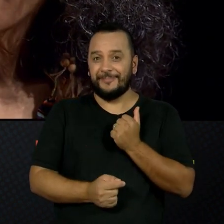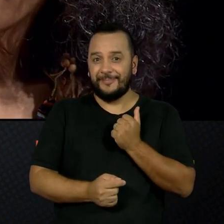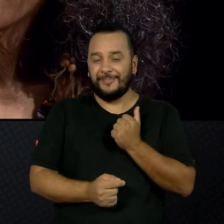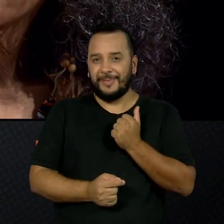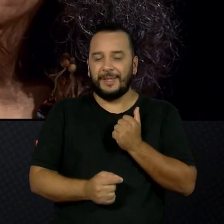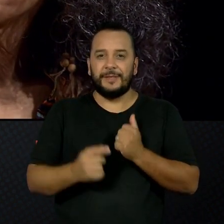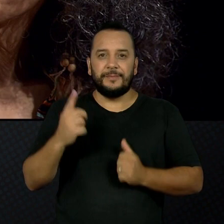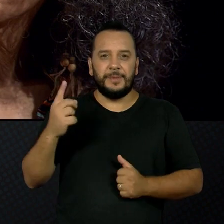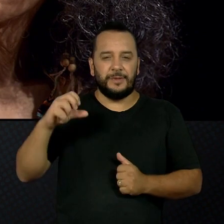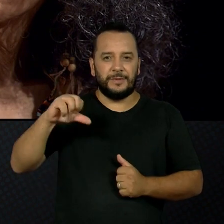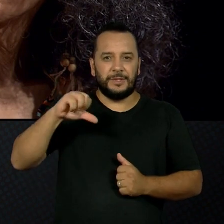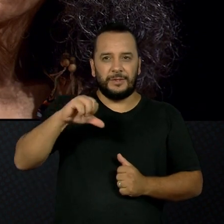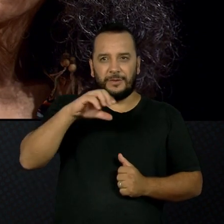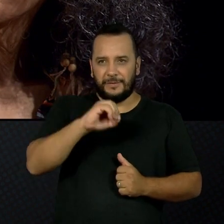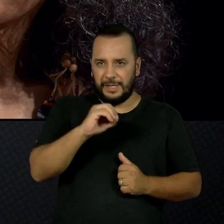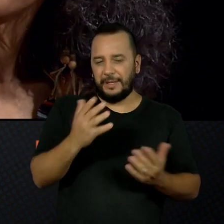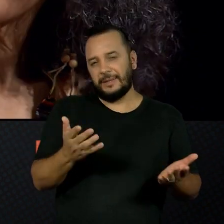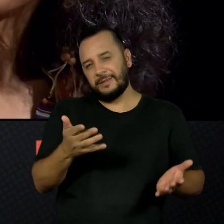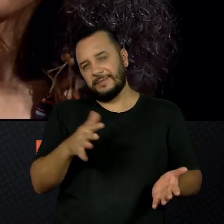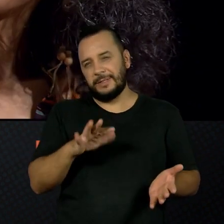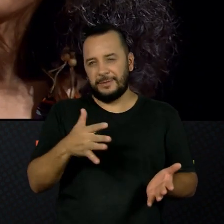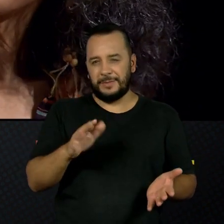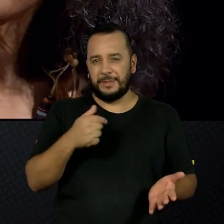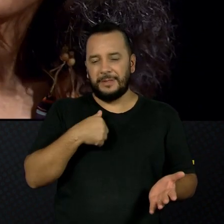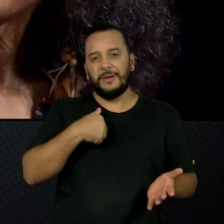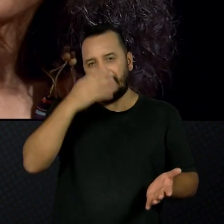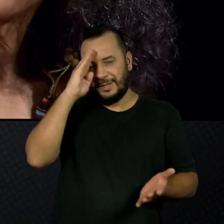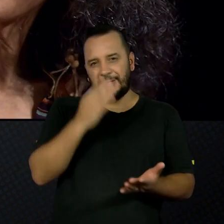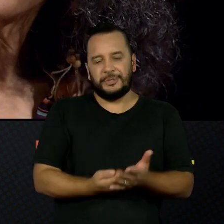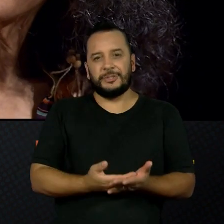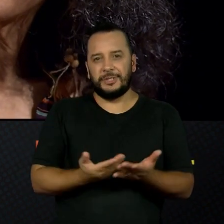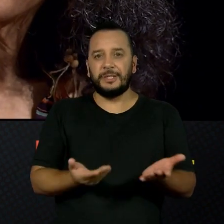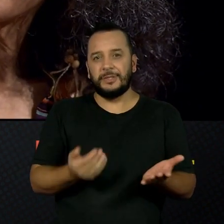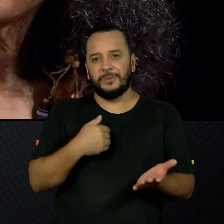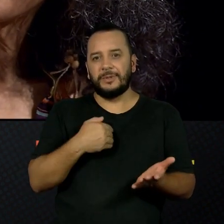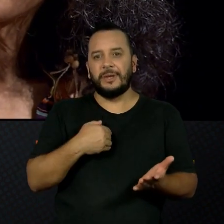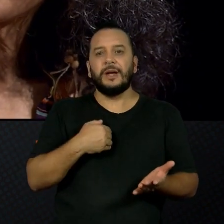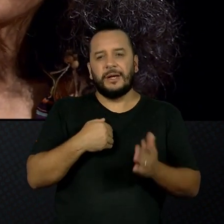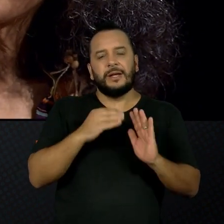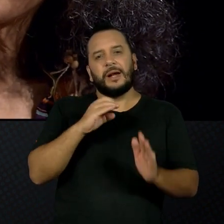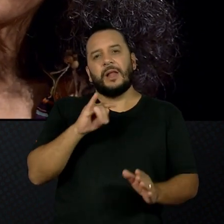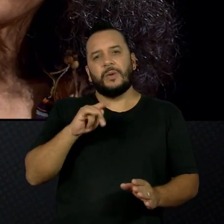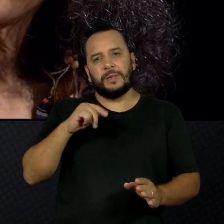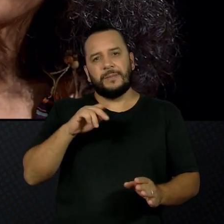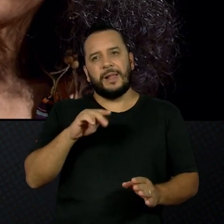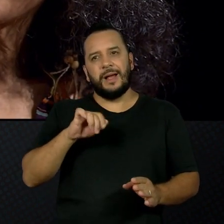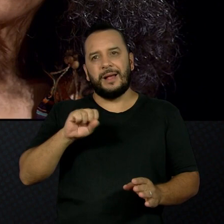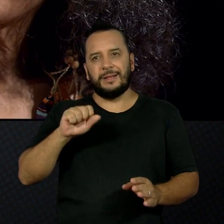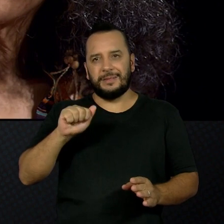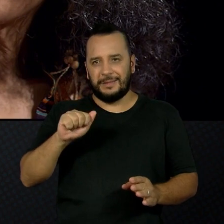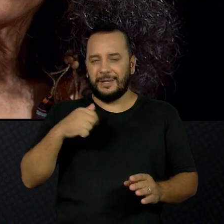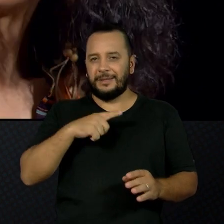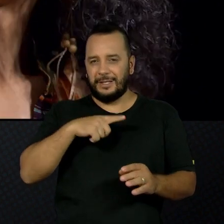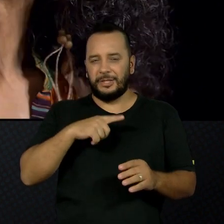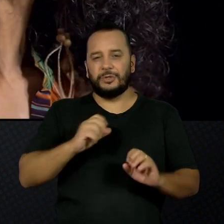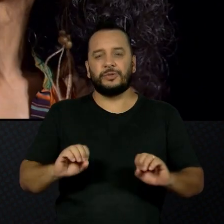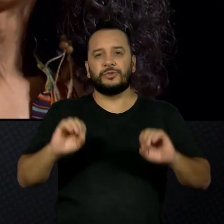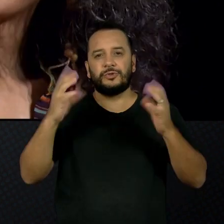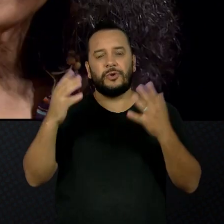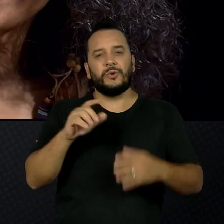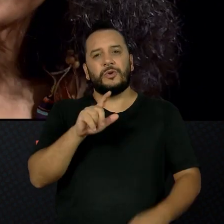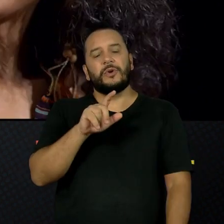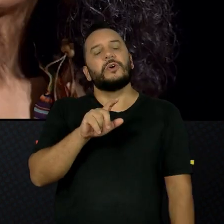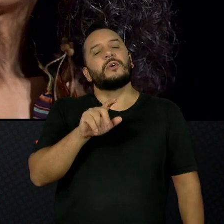nos anos 90, ali começando, creio, no Crown Plaza, ela indo ver shows de Virgínia Rosa.